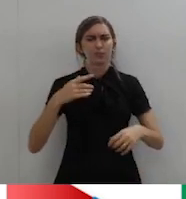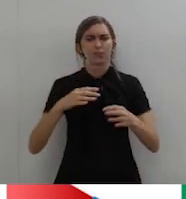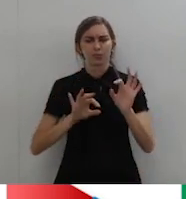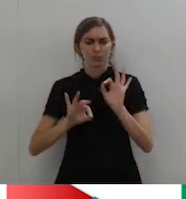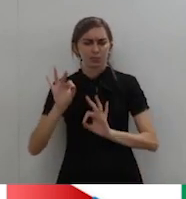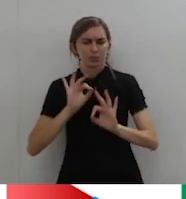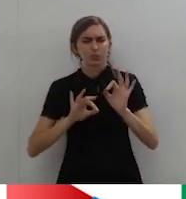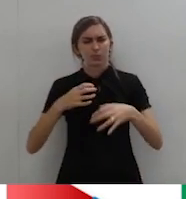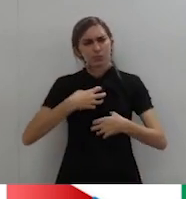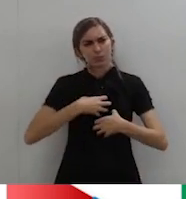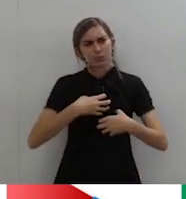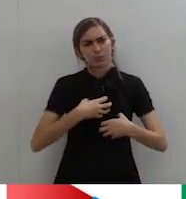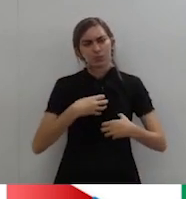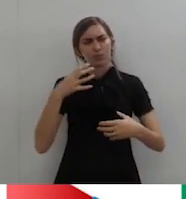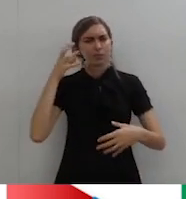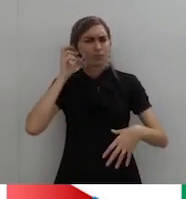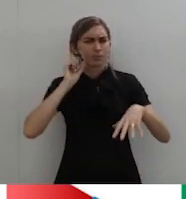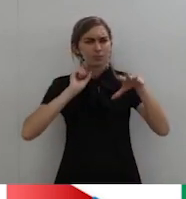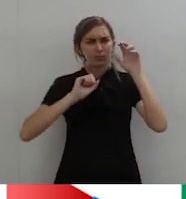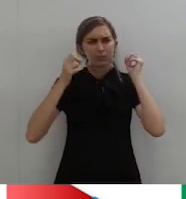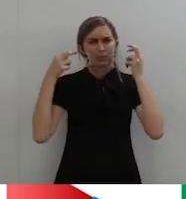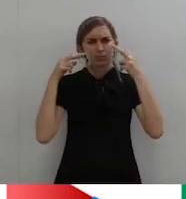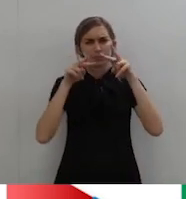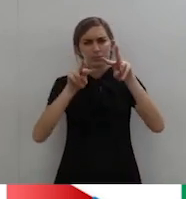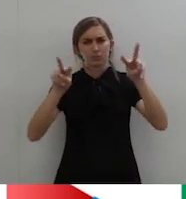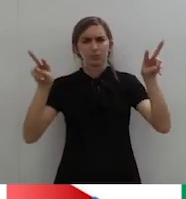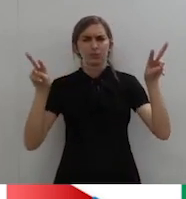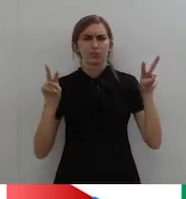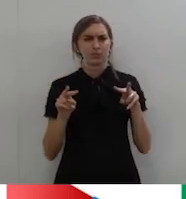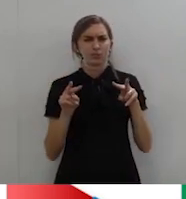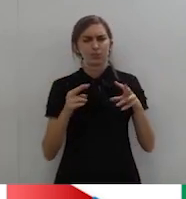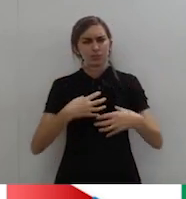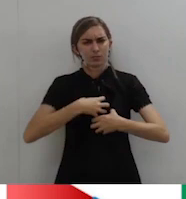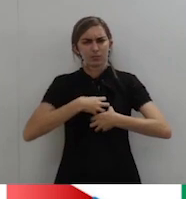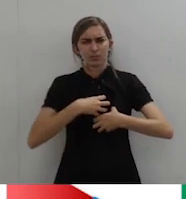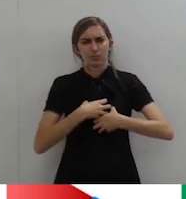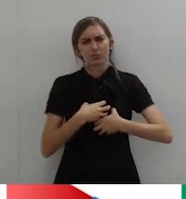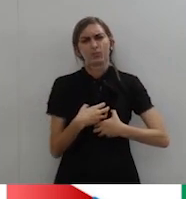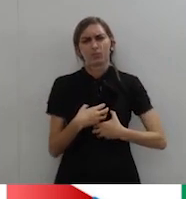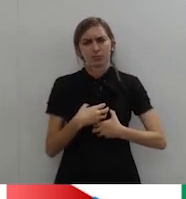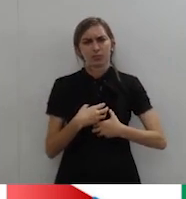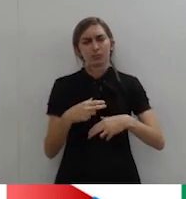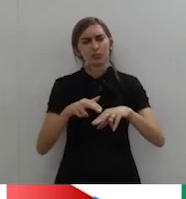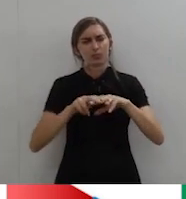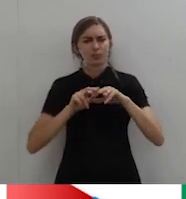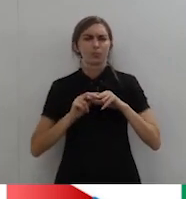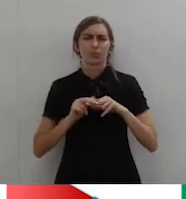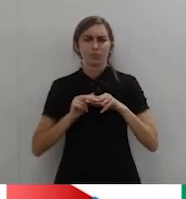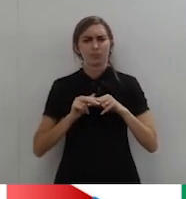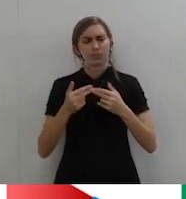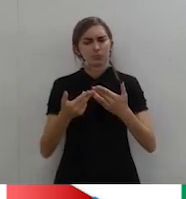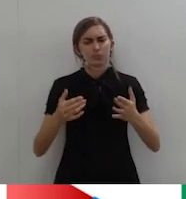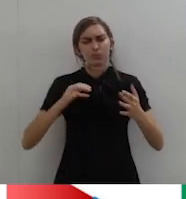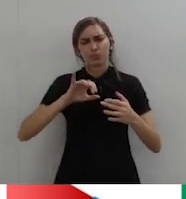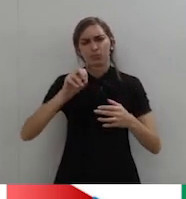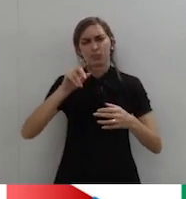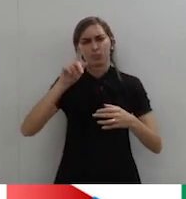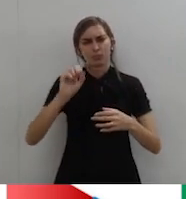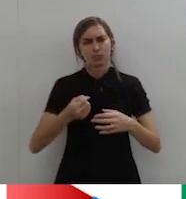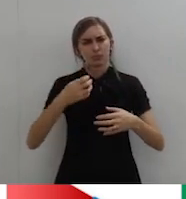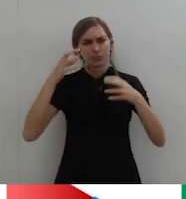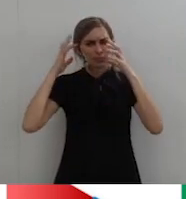vai mexendo, vai sentindo, vai ouvindo e vai vendo as diversas sensações. Então, por isso que é chamado de